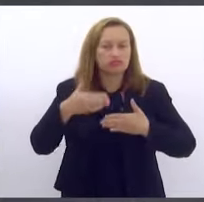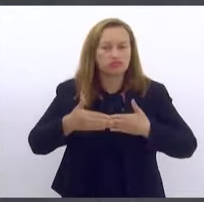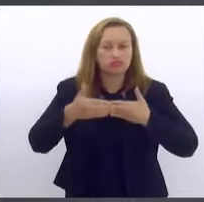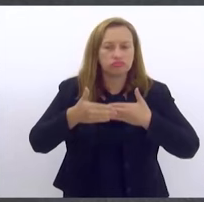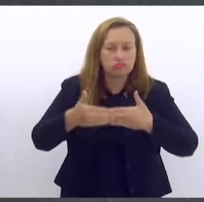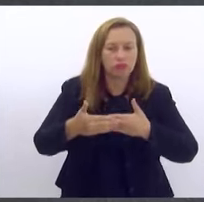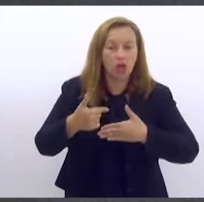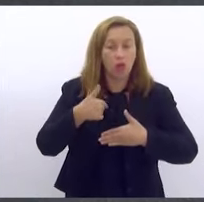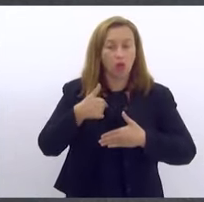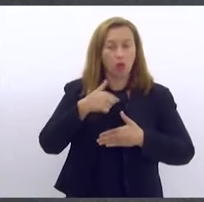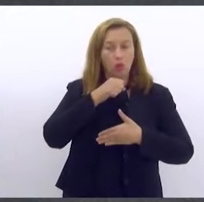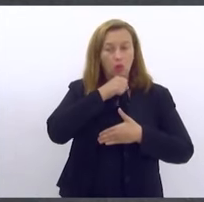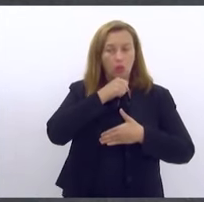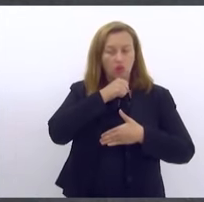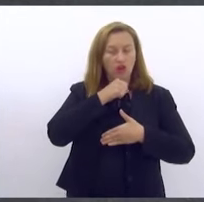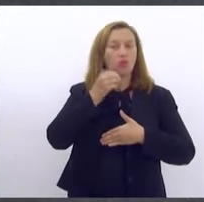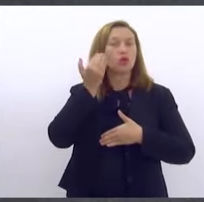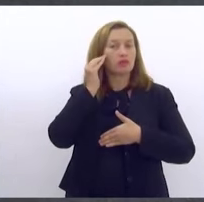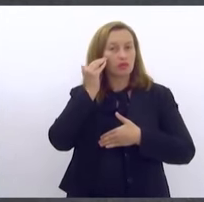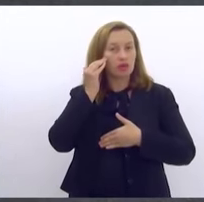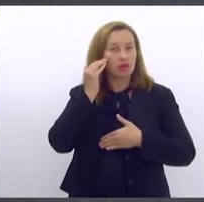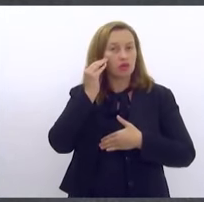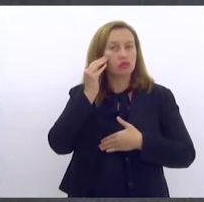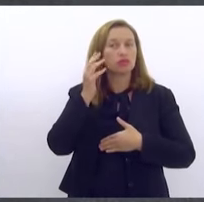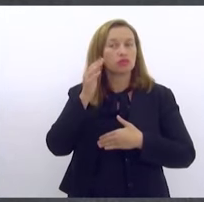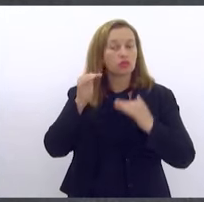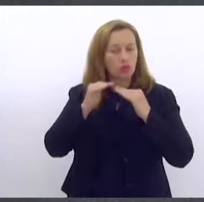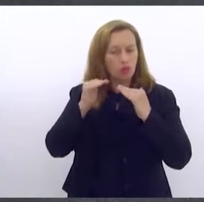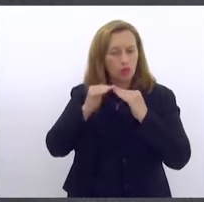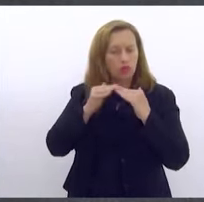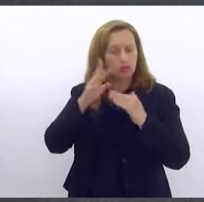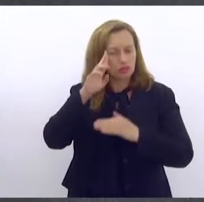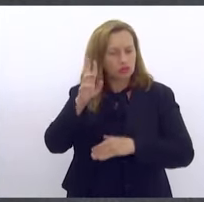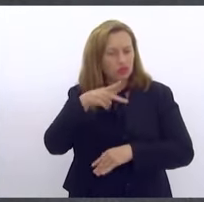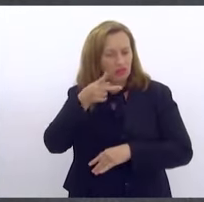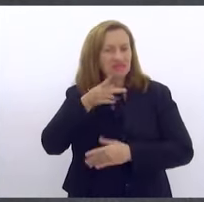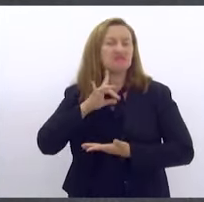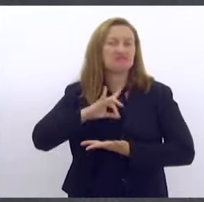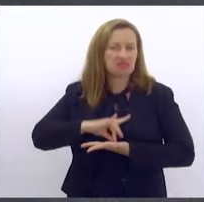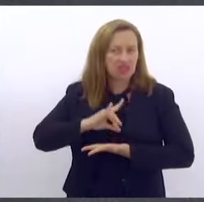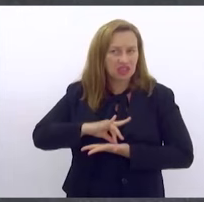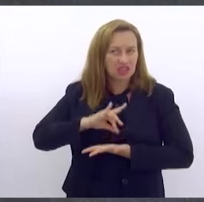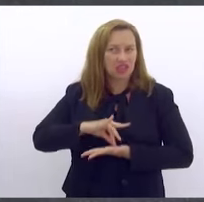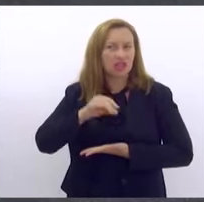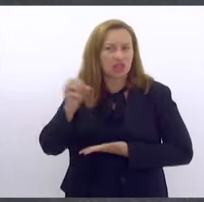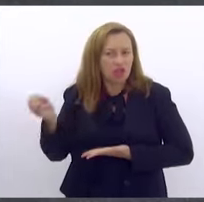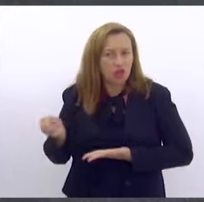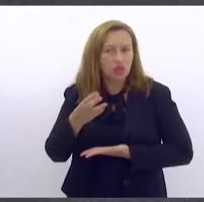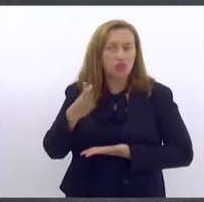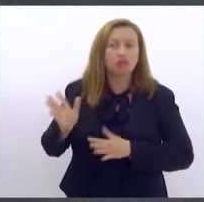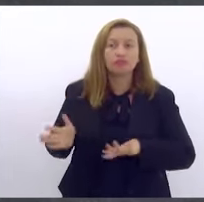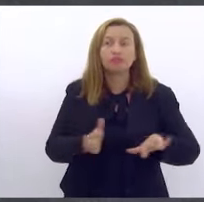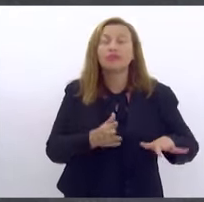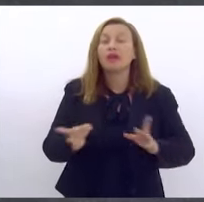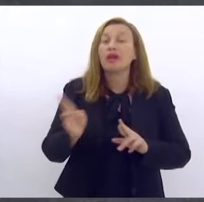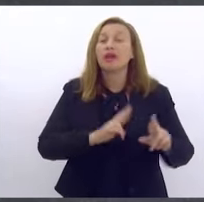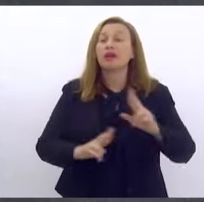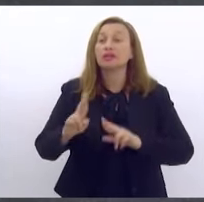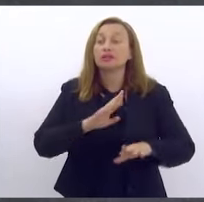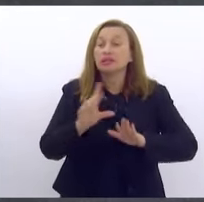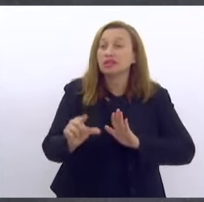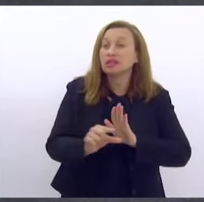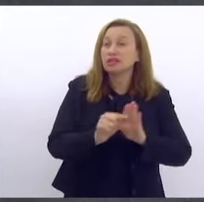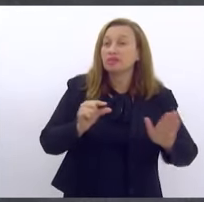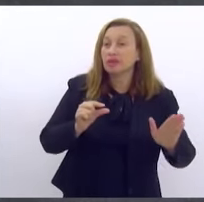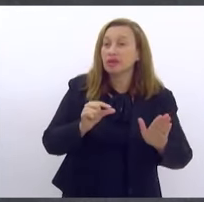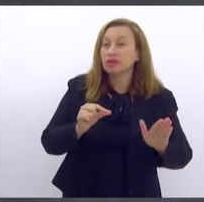como antigo, corroboro o que Vossa Excelência acabou de dizer. É realmente uma inovação. Em relação às emendas